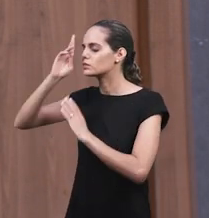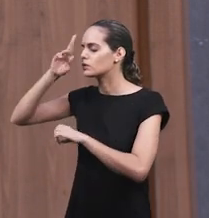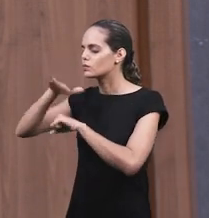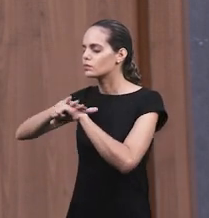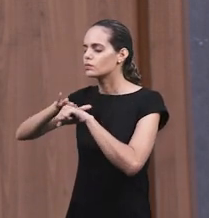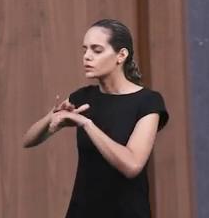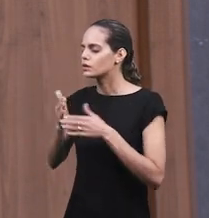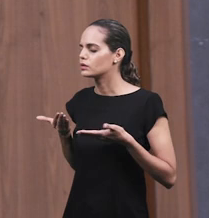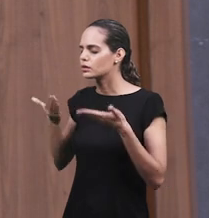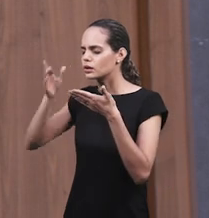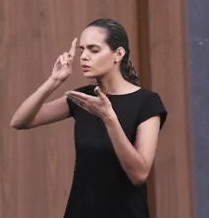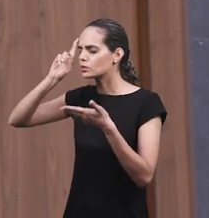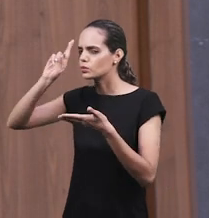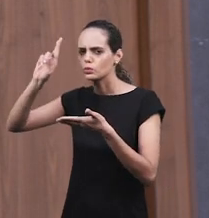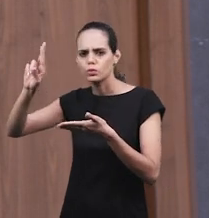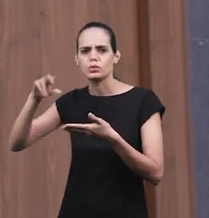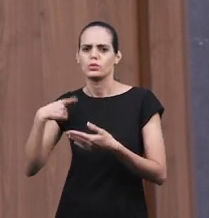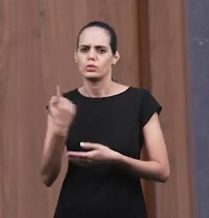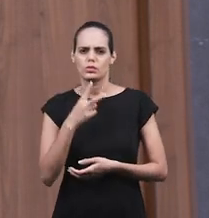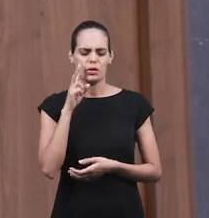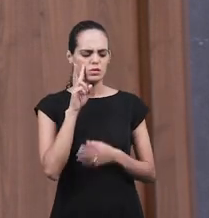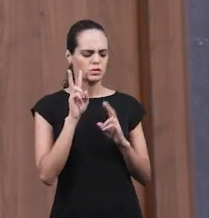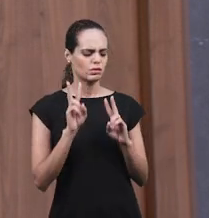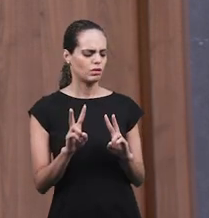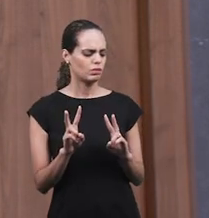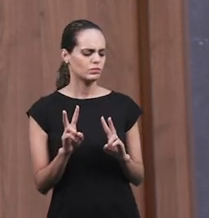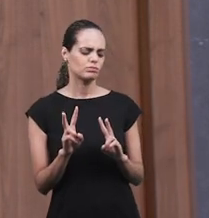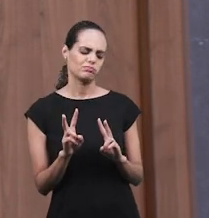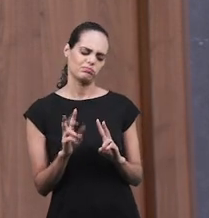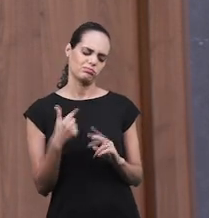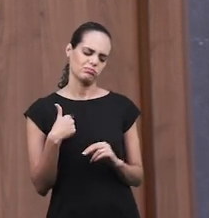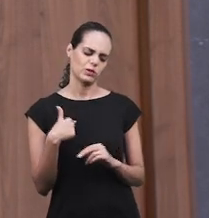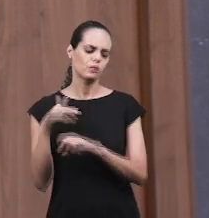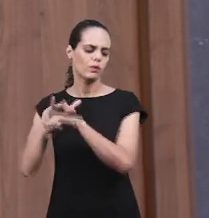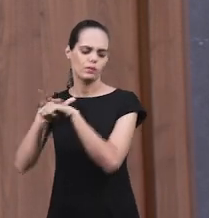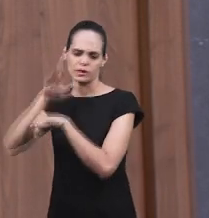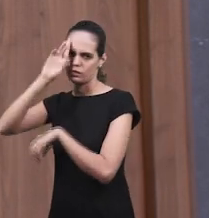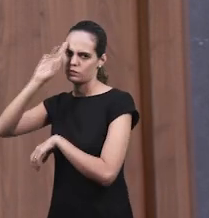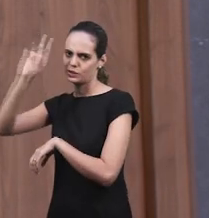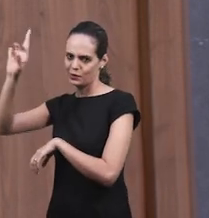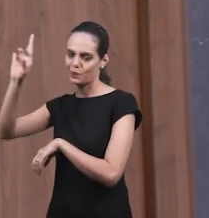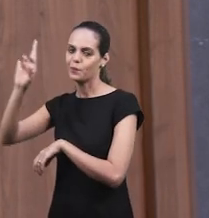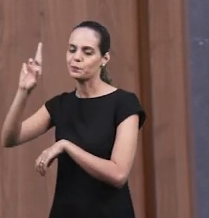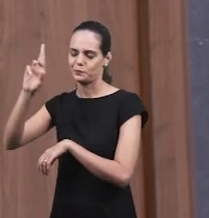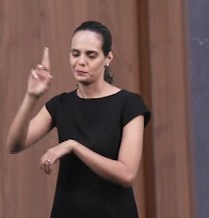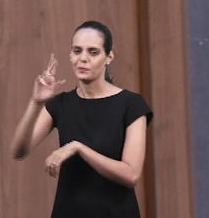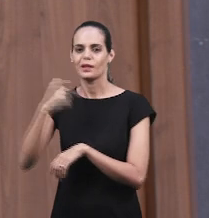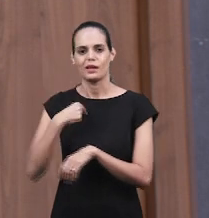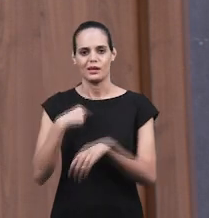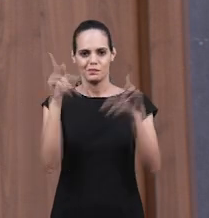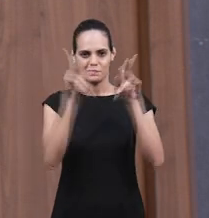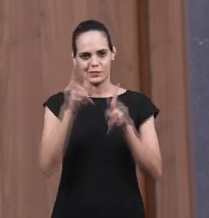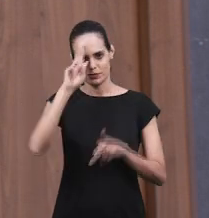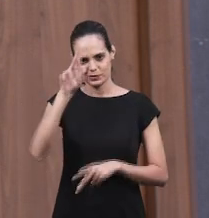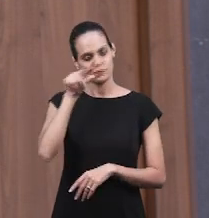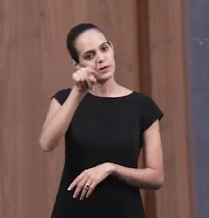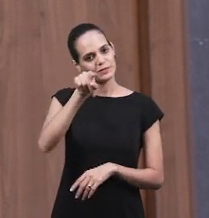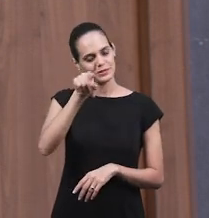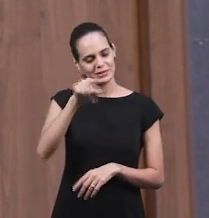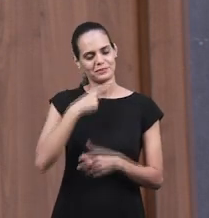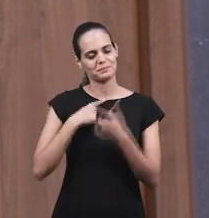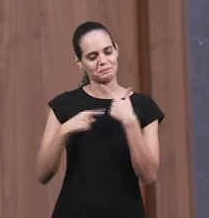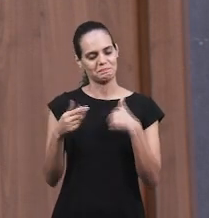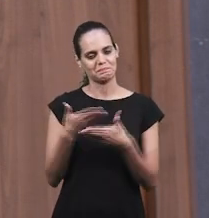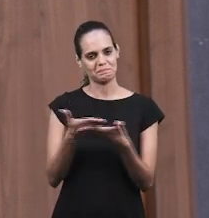ao Senhor e entregando situações assim nas mãos do Senhor. Eu quero desejar a você a paz